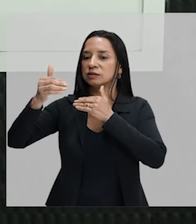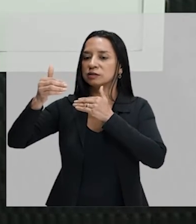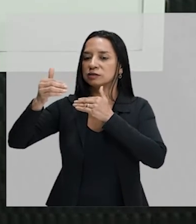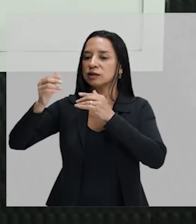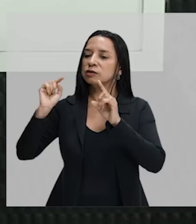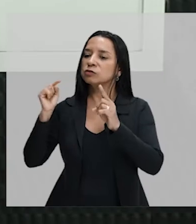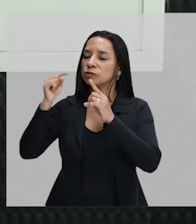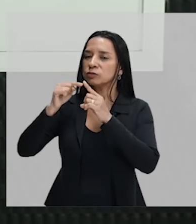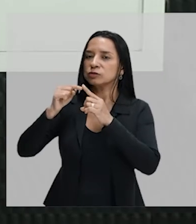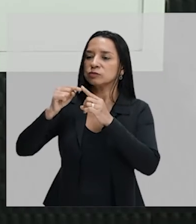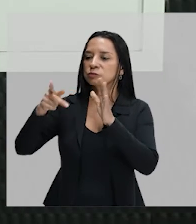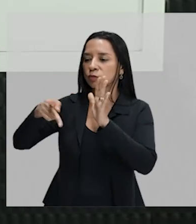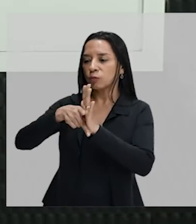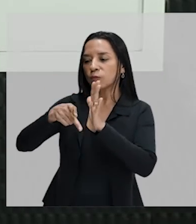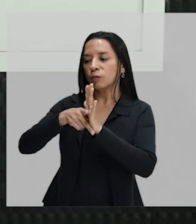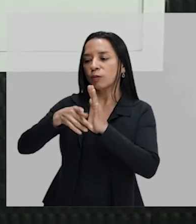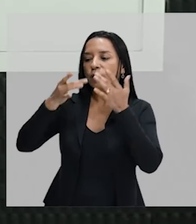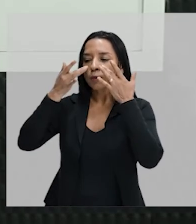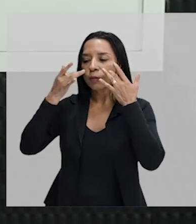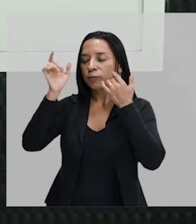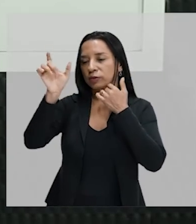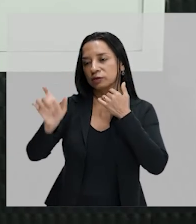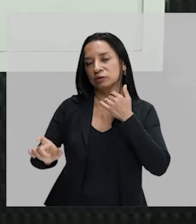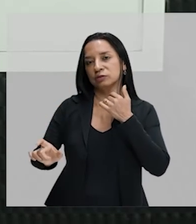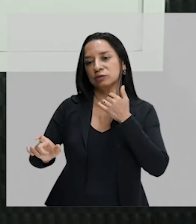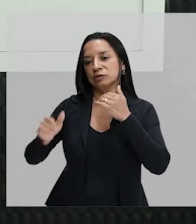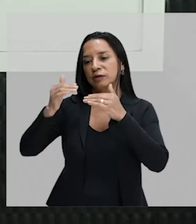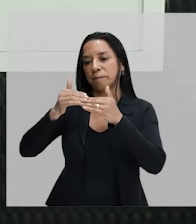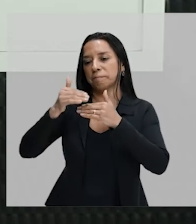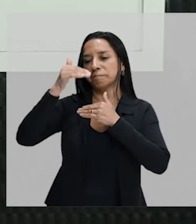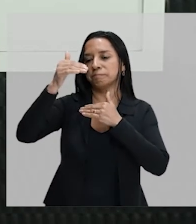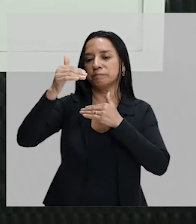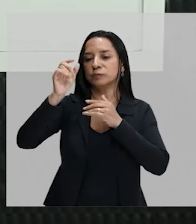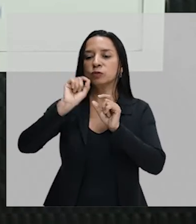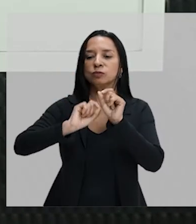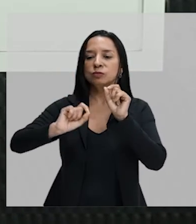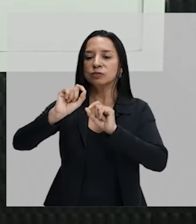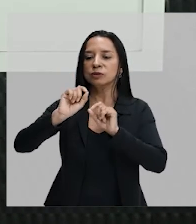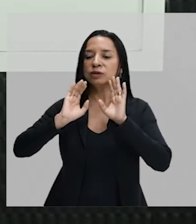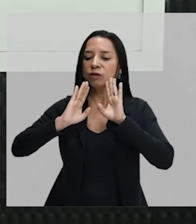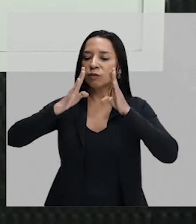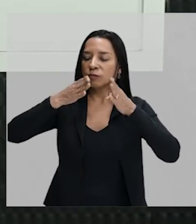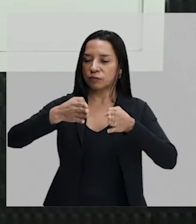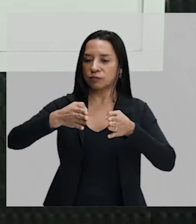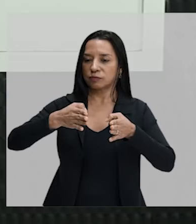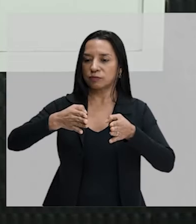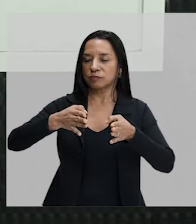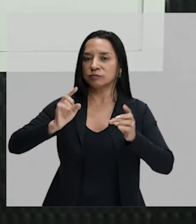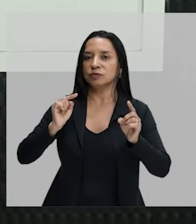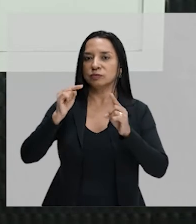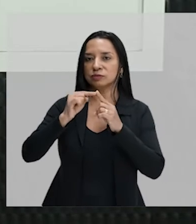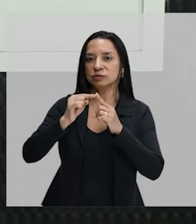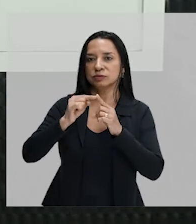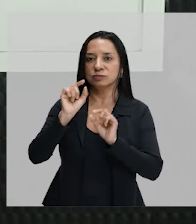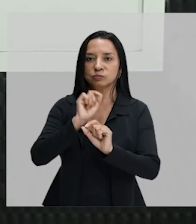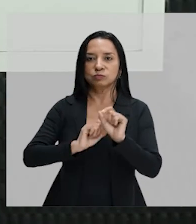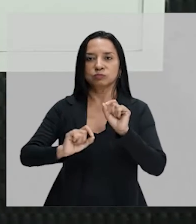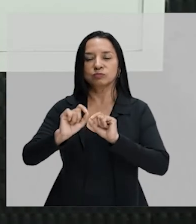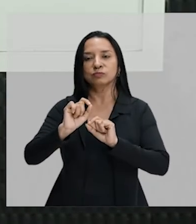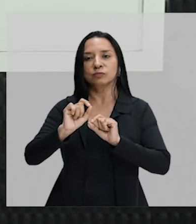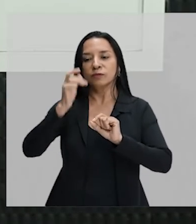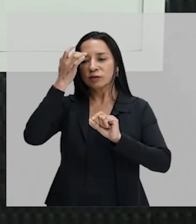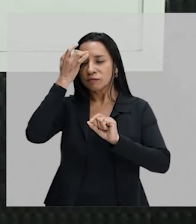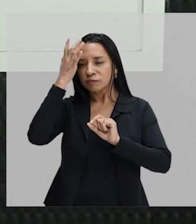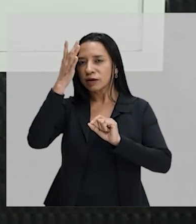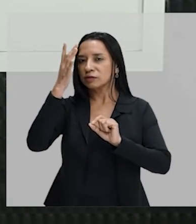artista, extrapolou aquilo que ele intentava, ou intencionava, ou tinha como intenção. Isso é uma coisa